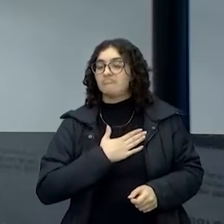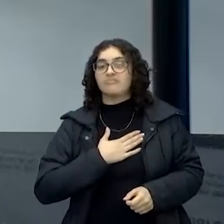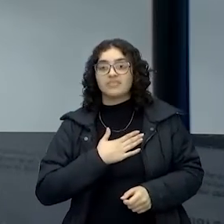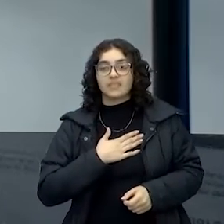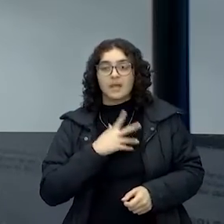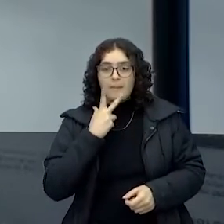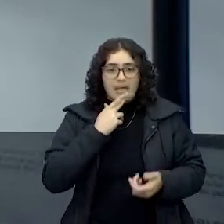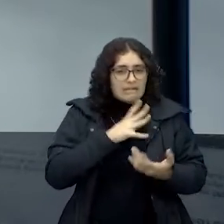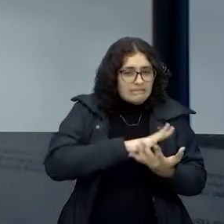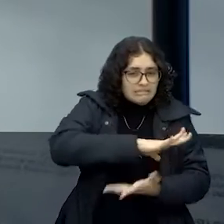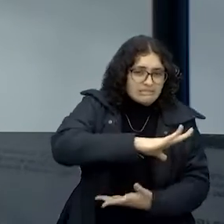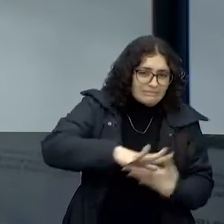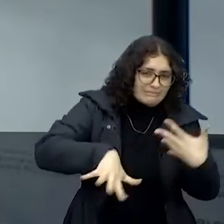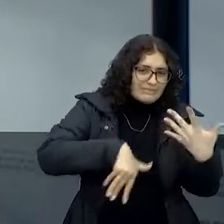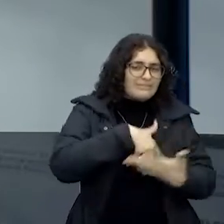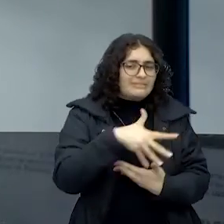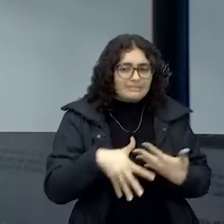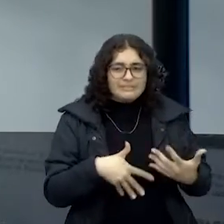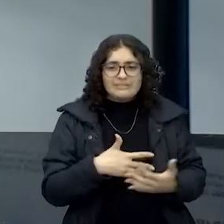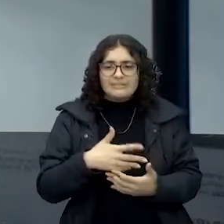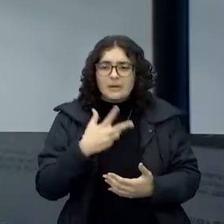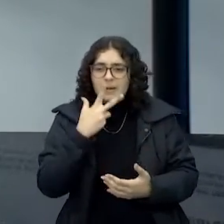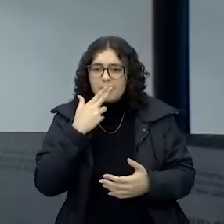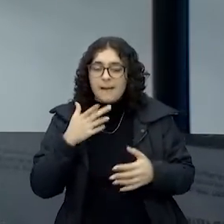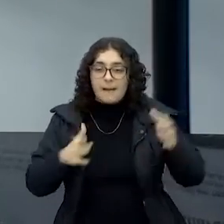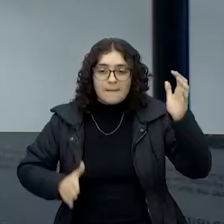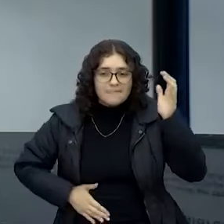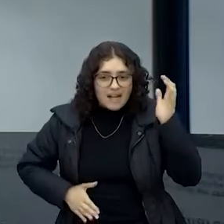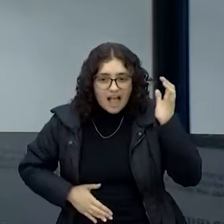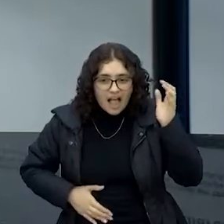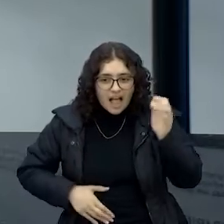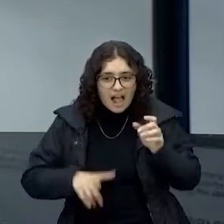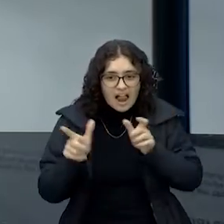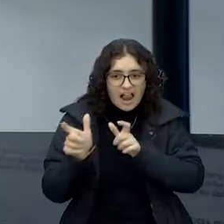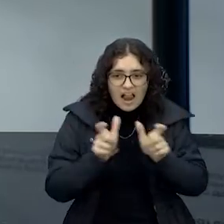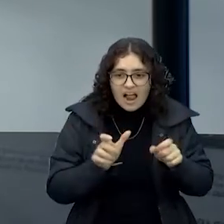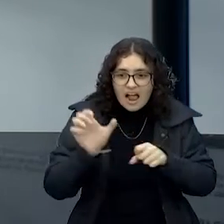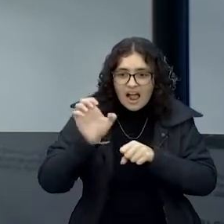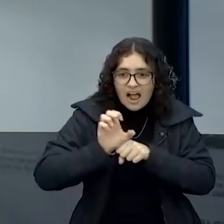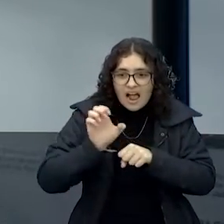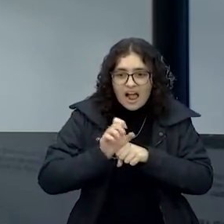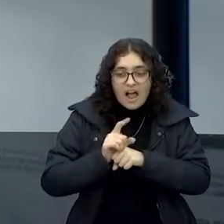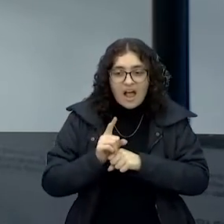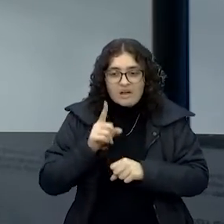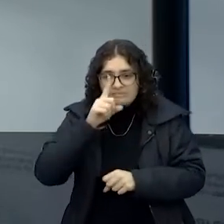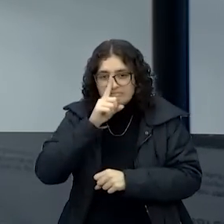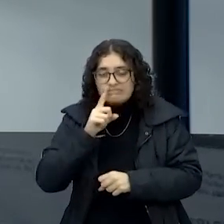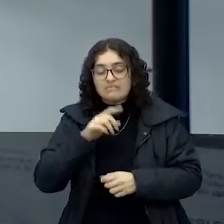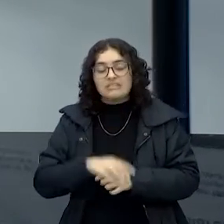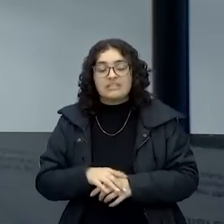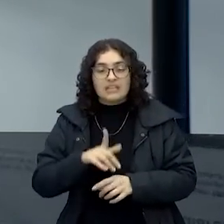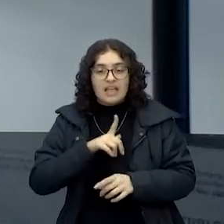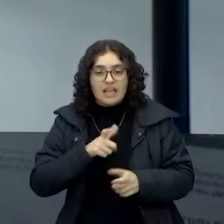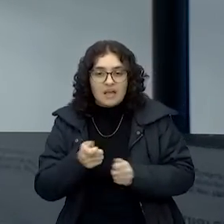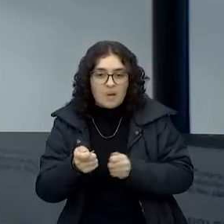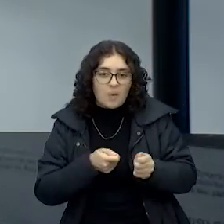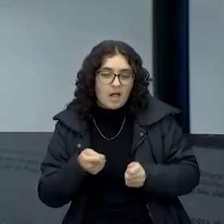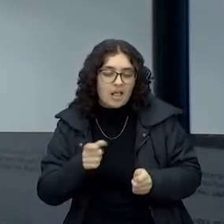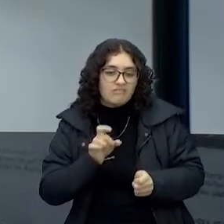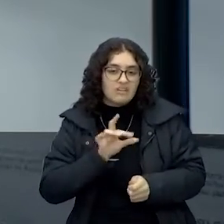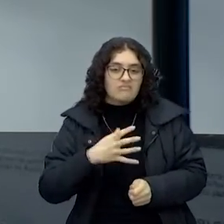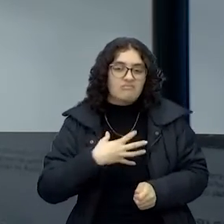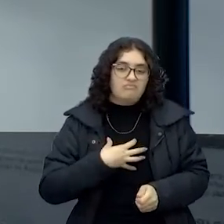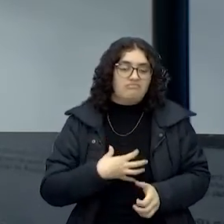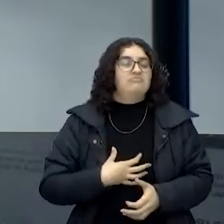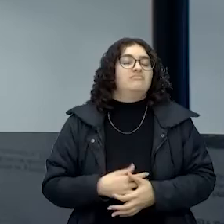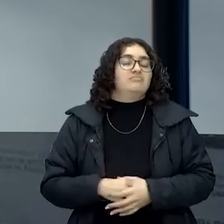basicamente uma bagunça, tá? Então, pequenas facções num estado confuso e cada facção governando de uma forma.